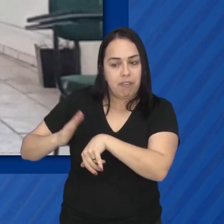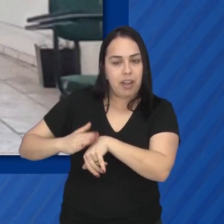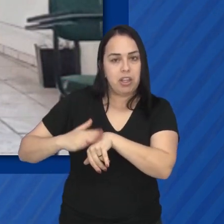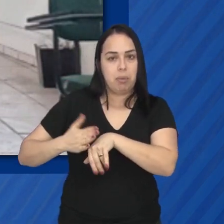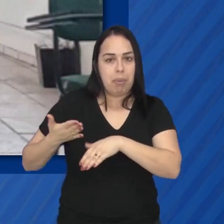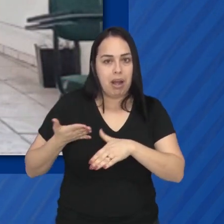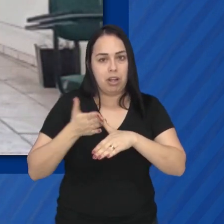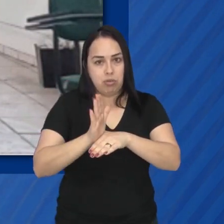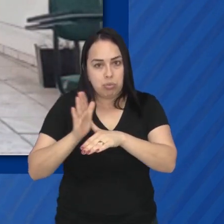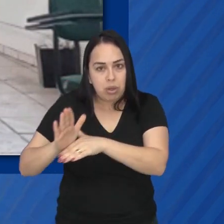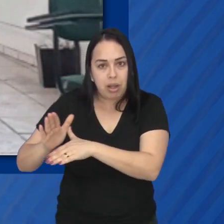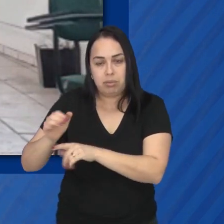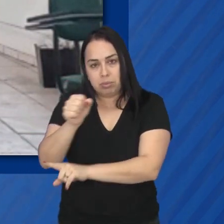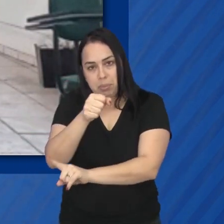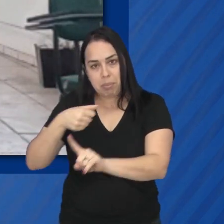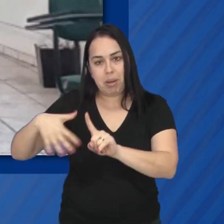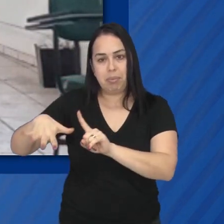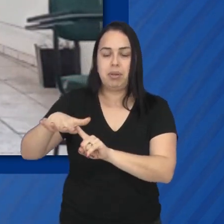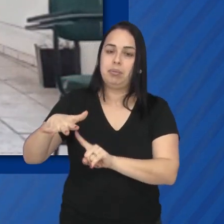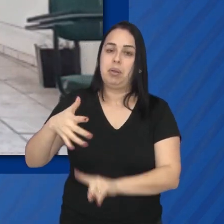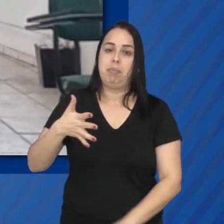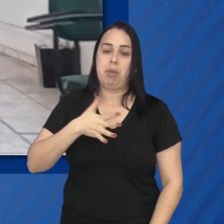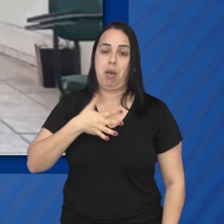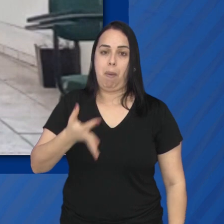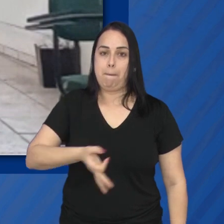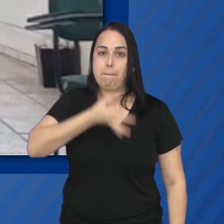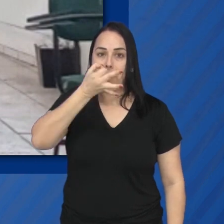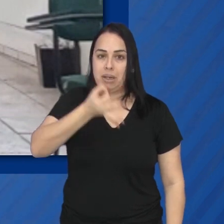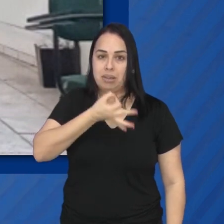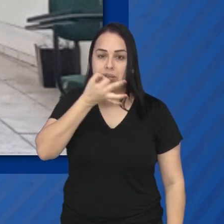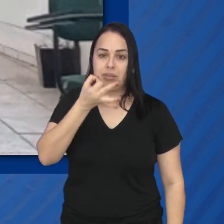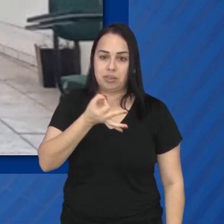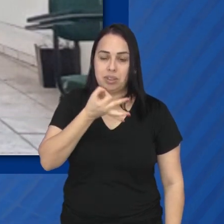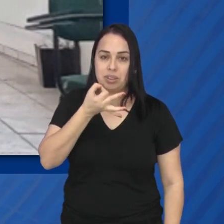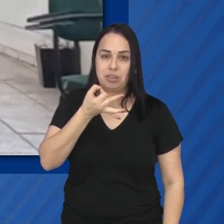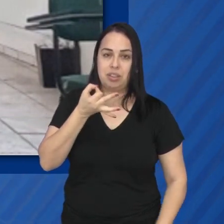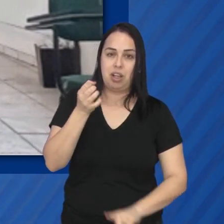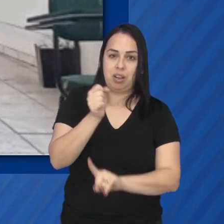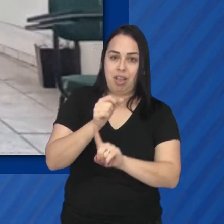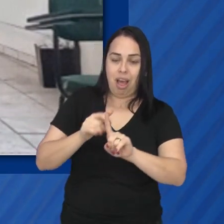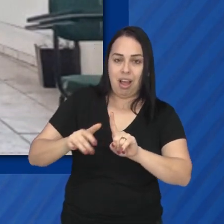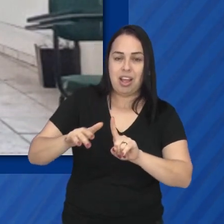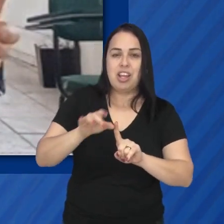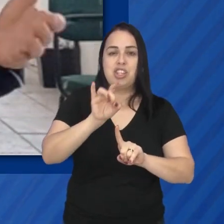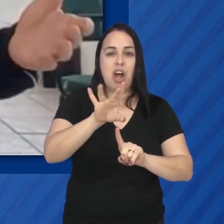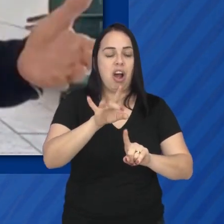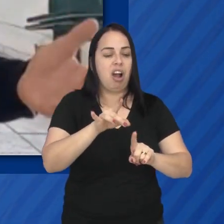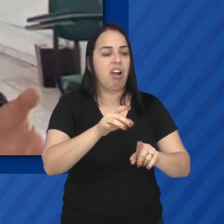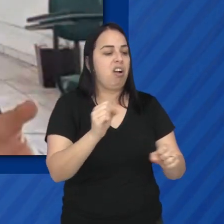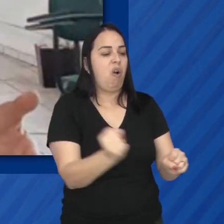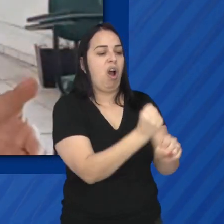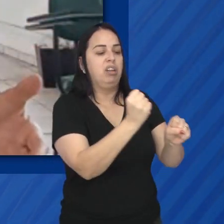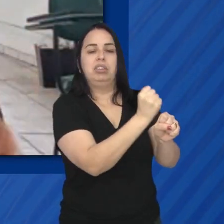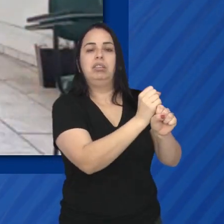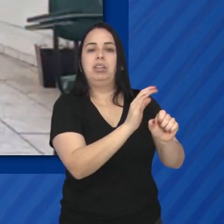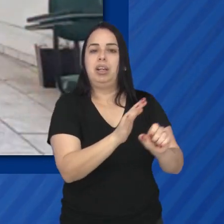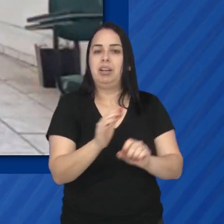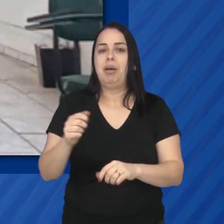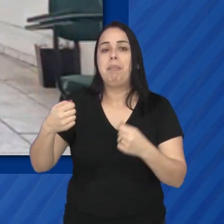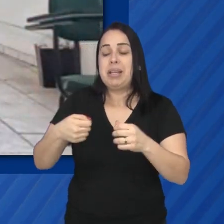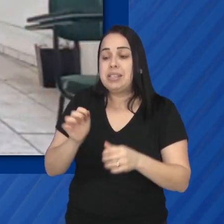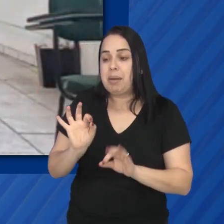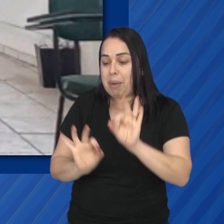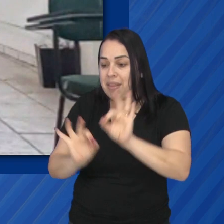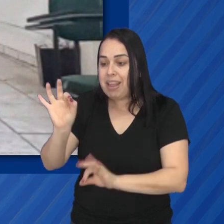feita para o meio ambiente, o que eu chamo de só ambiente construído,